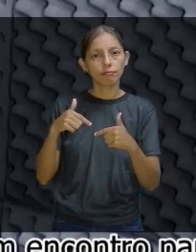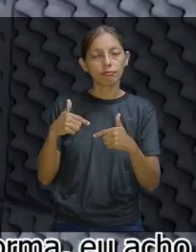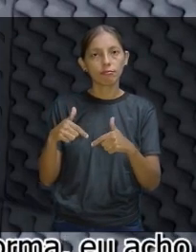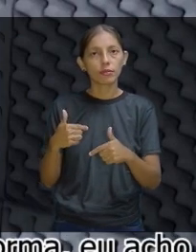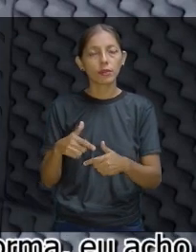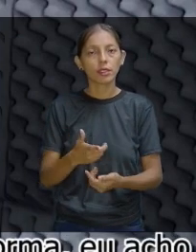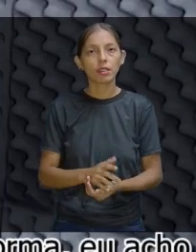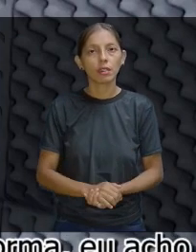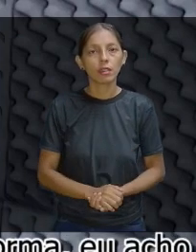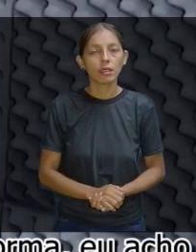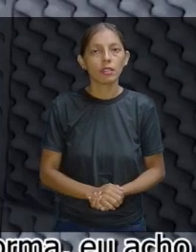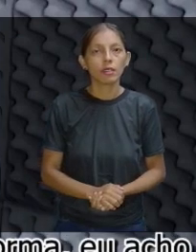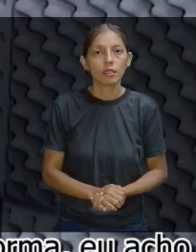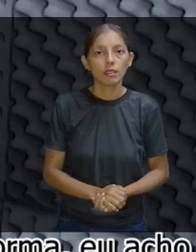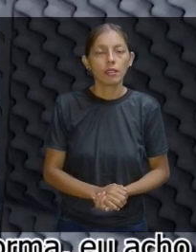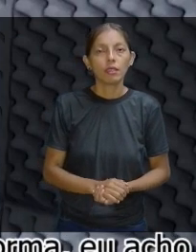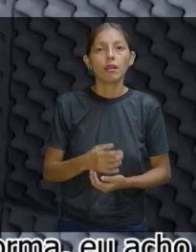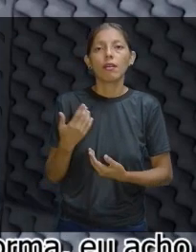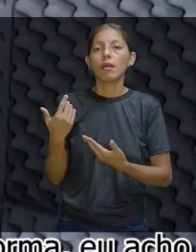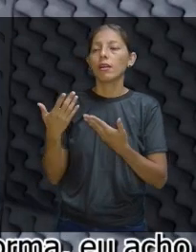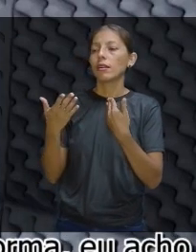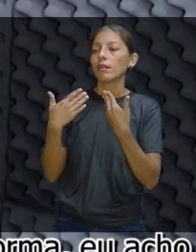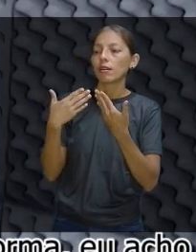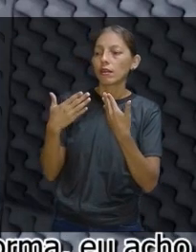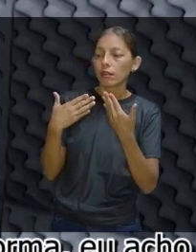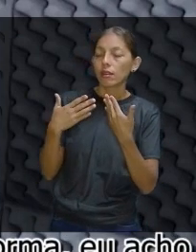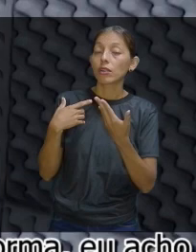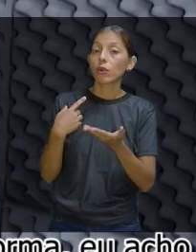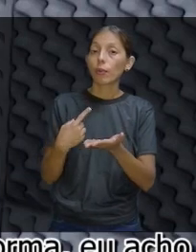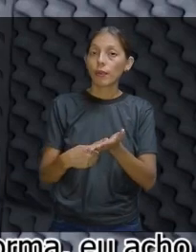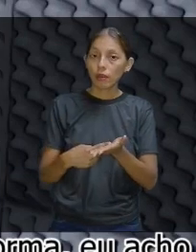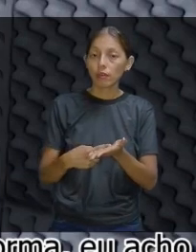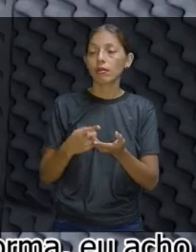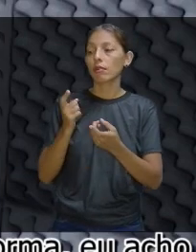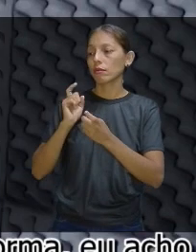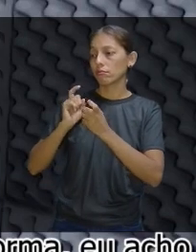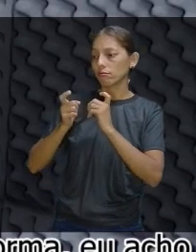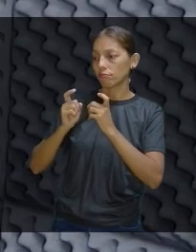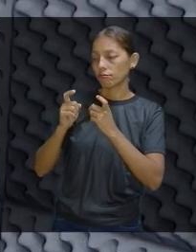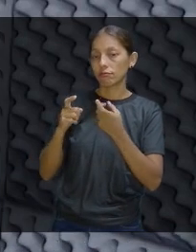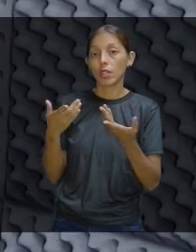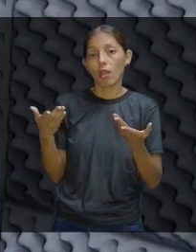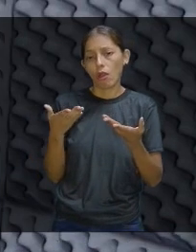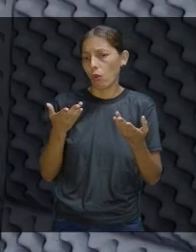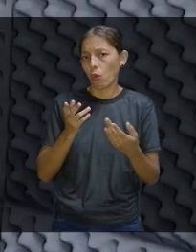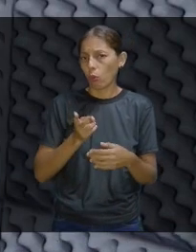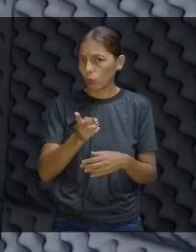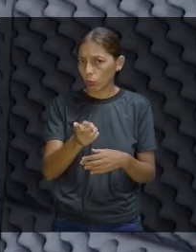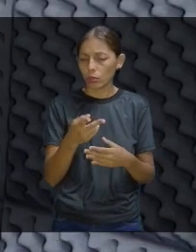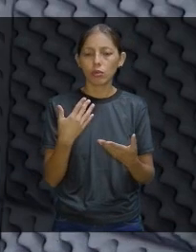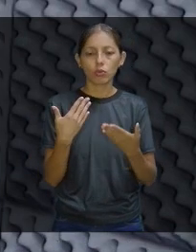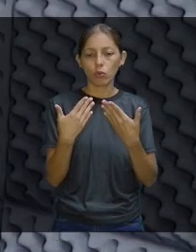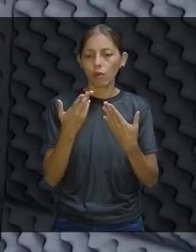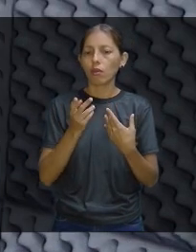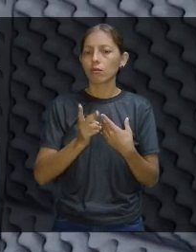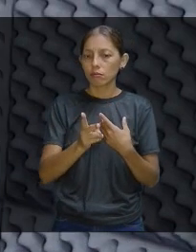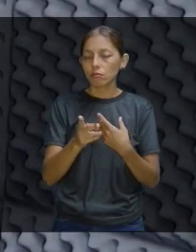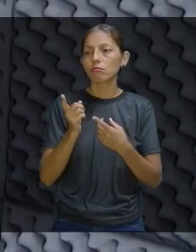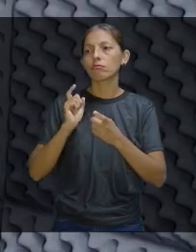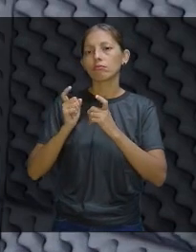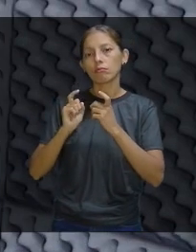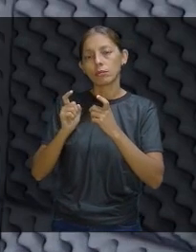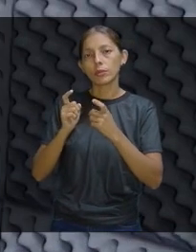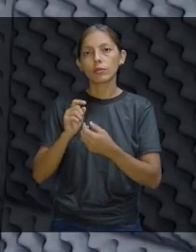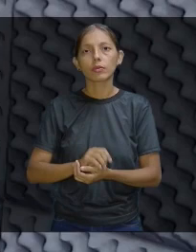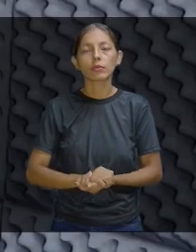fazíamos o encontro para trocar experiências, e agora no COPTEL também é a mesma forma. Eu acho que isso vai continuar, e o próximo vai ser